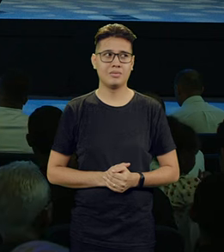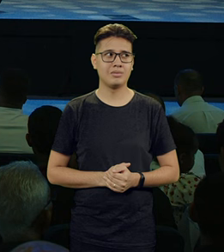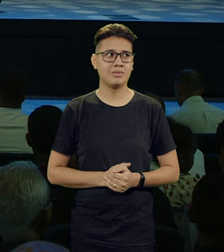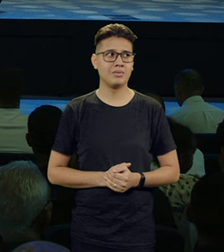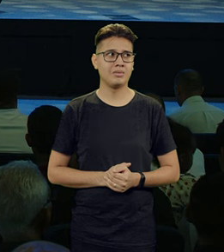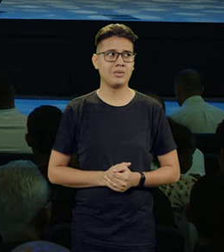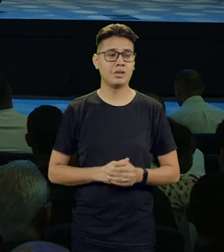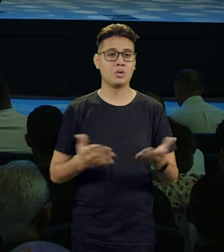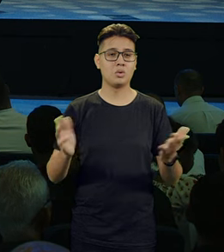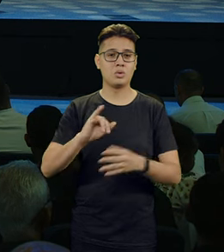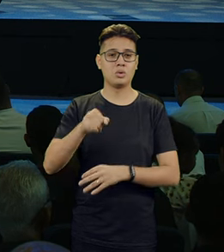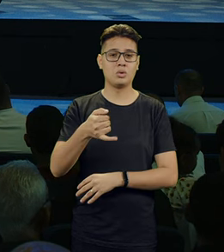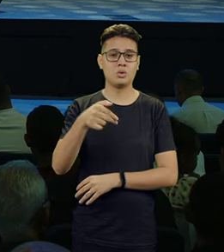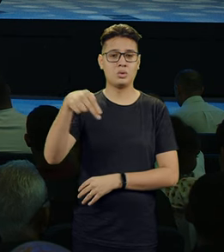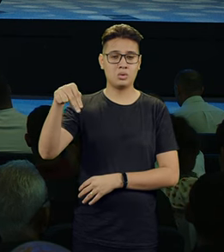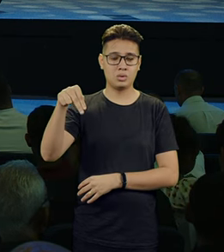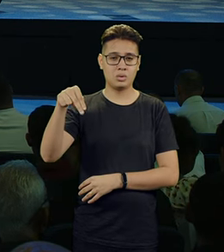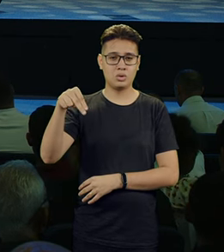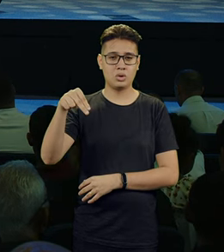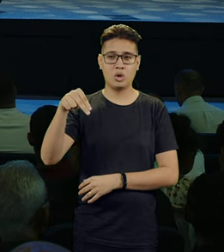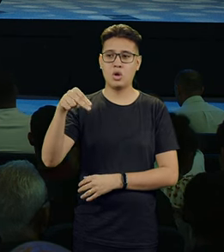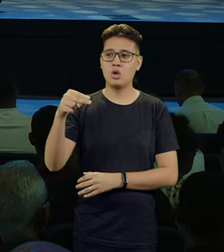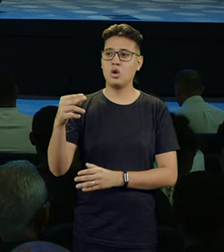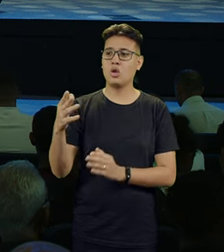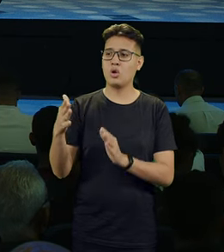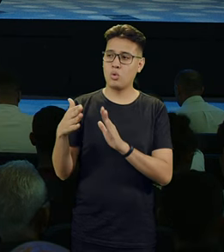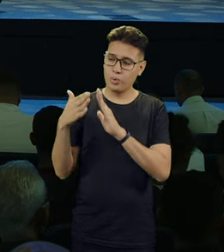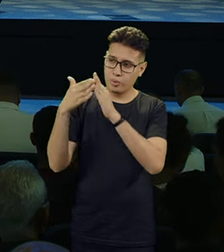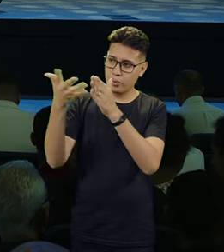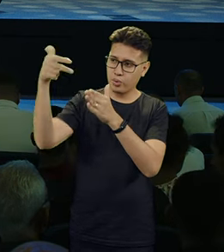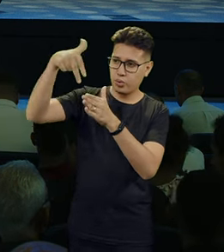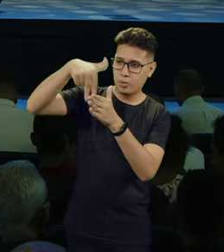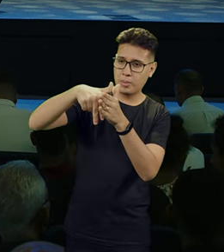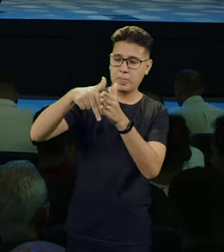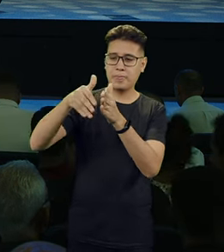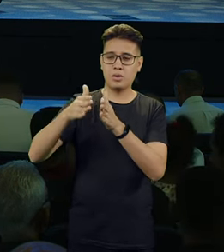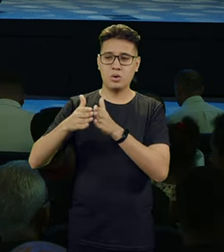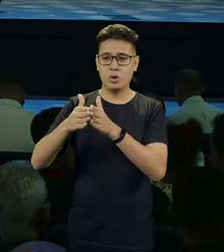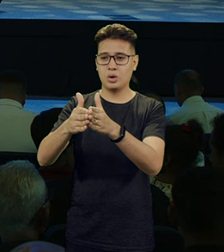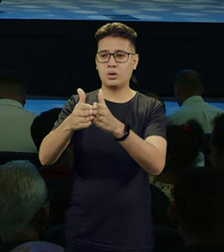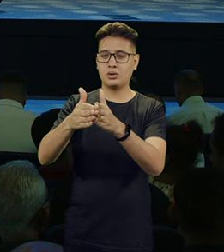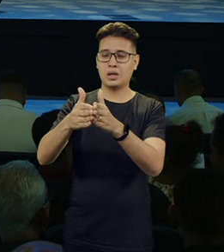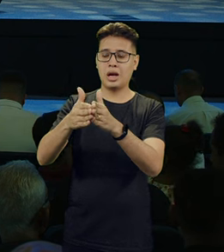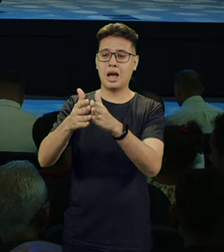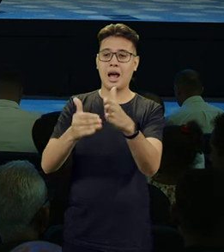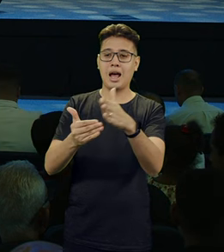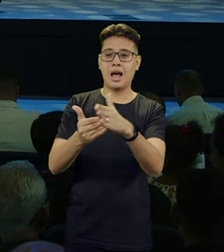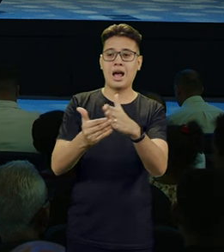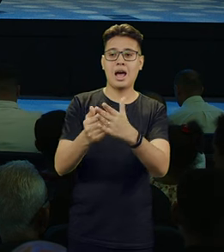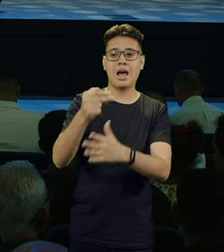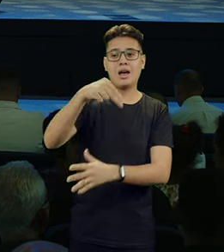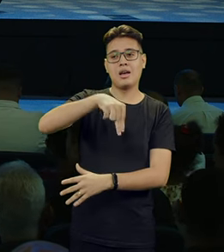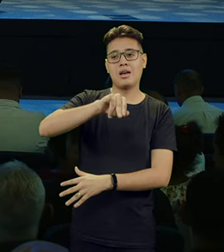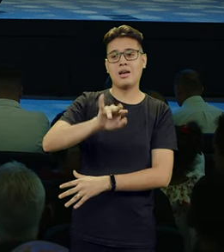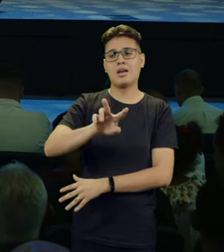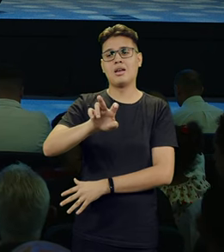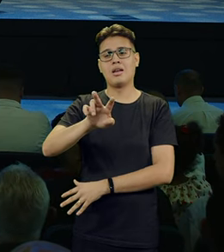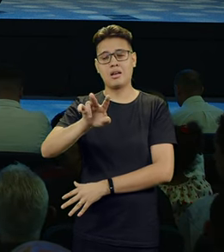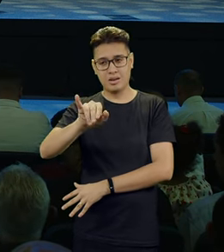Jonas pegou um navio que ia na direção oposta, que ia para